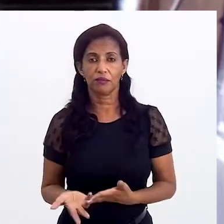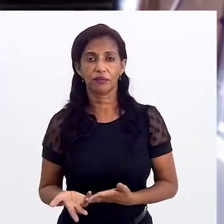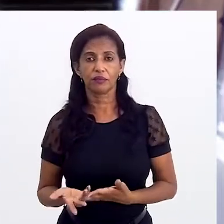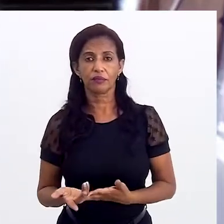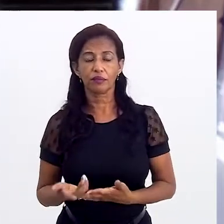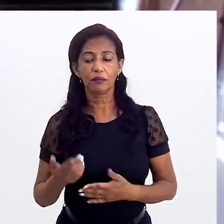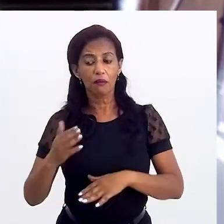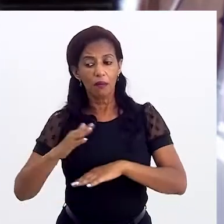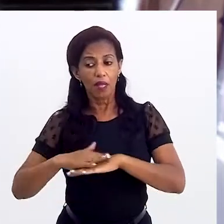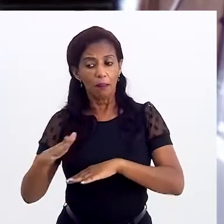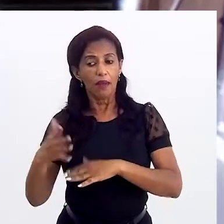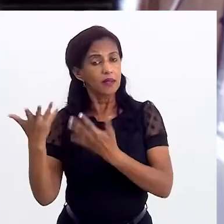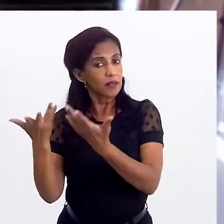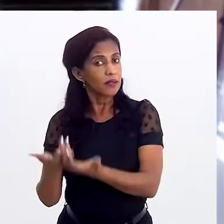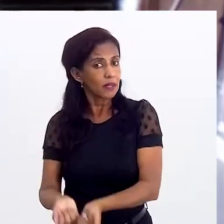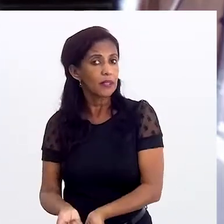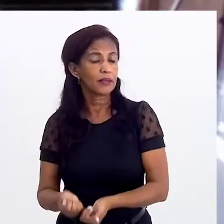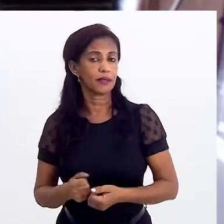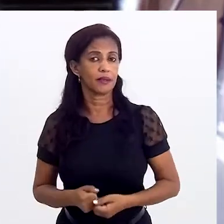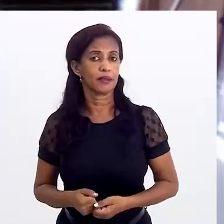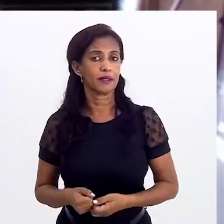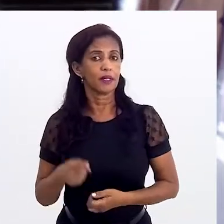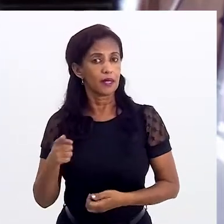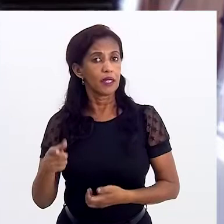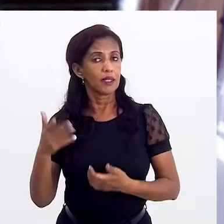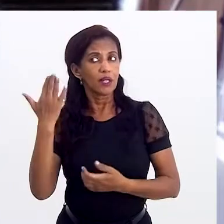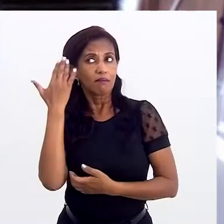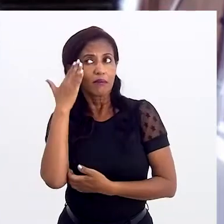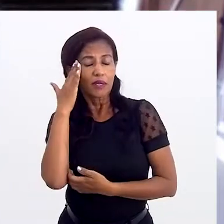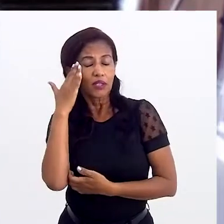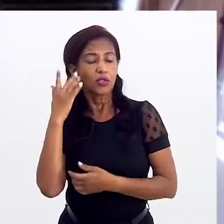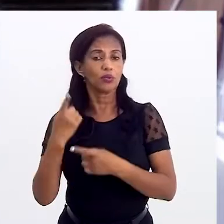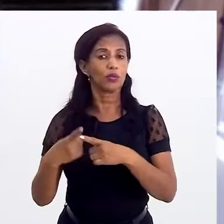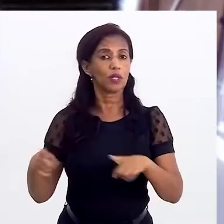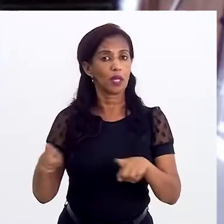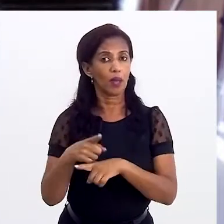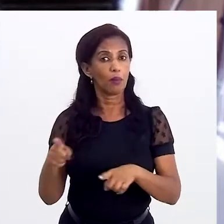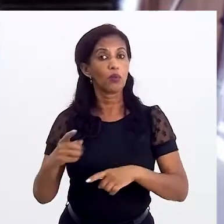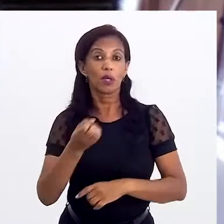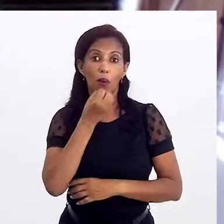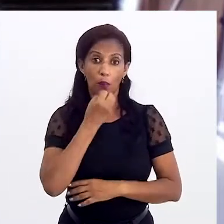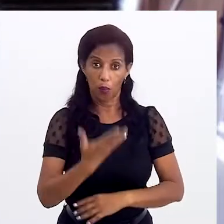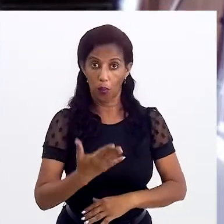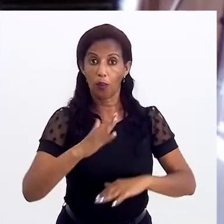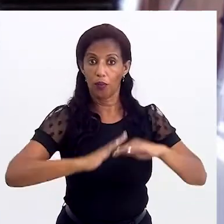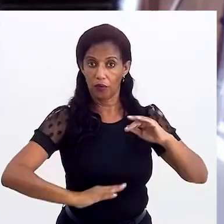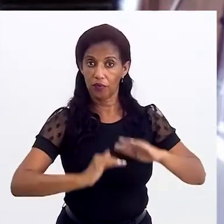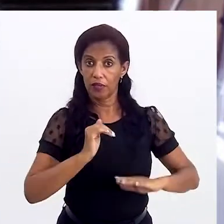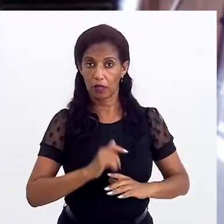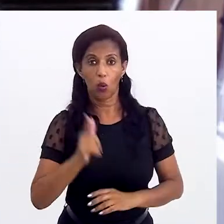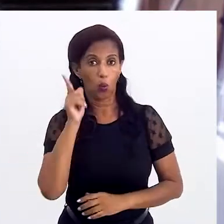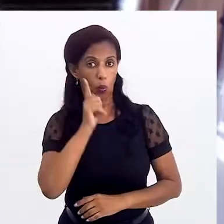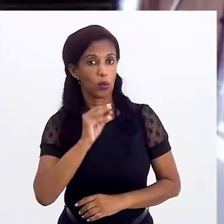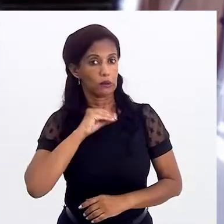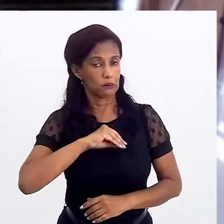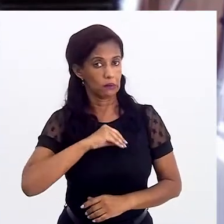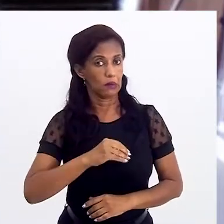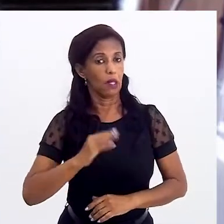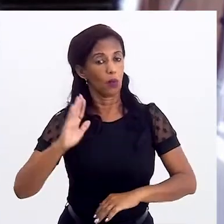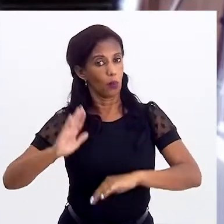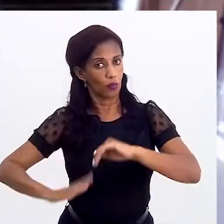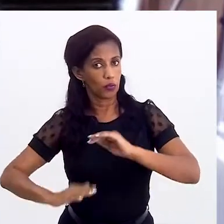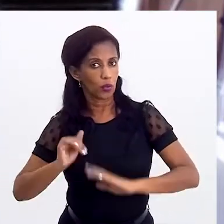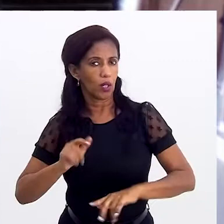momento, é um pouco mais bem aceita. Já se é entendido que a música é uma boa profissão, que pode se ganhar dinheiro